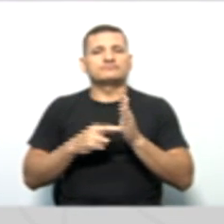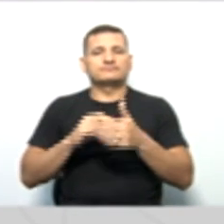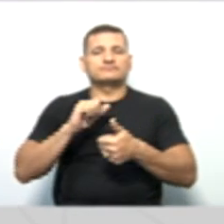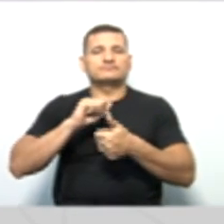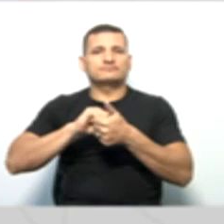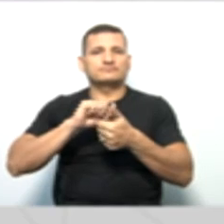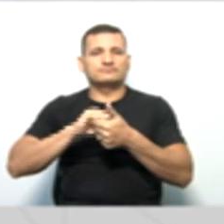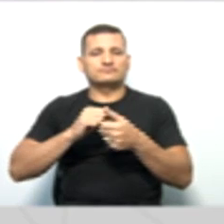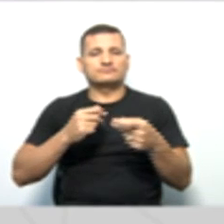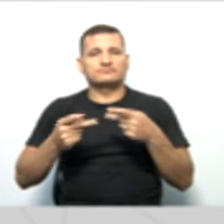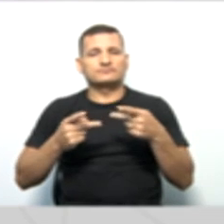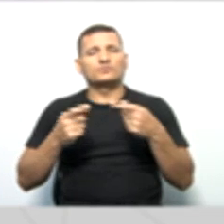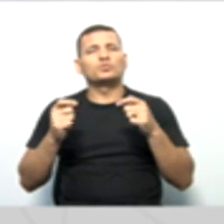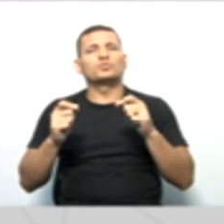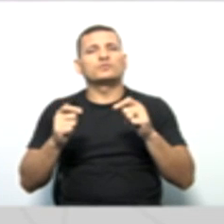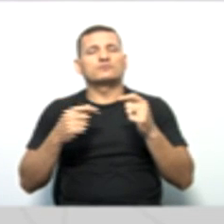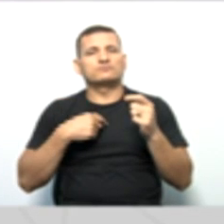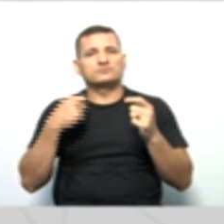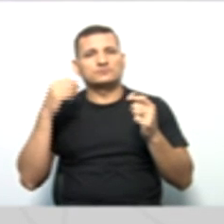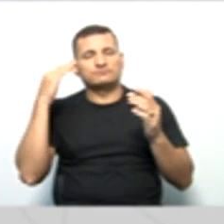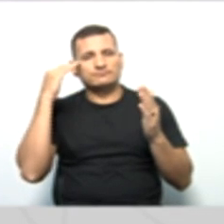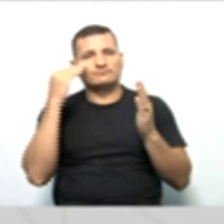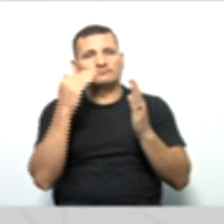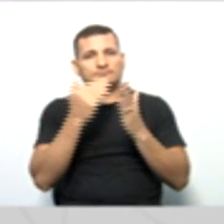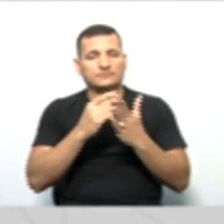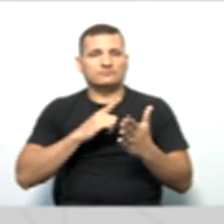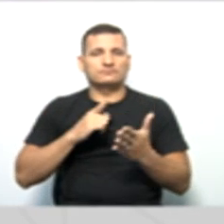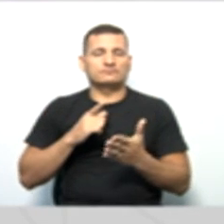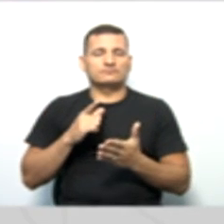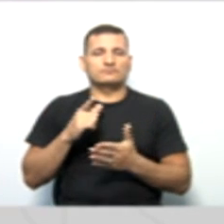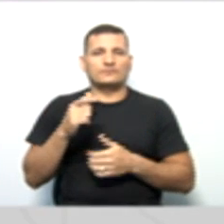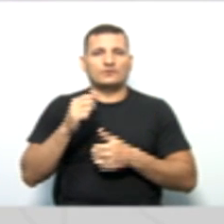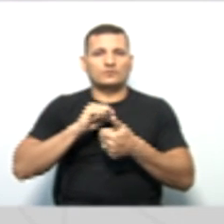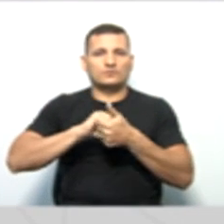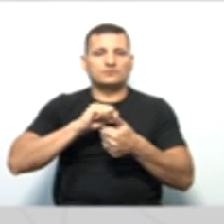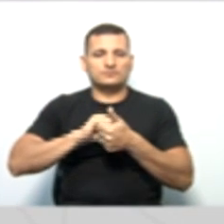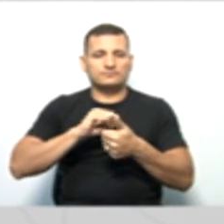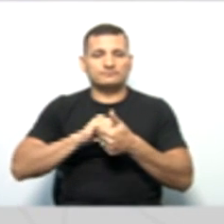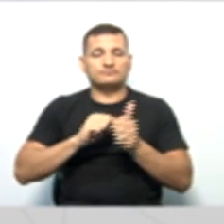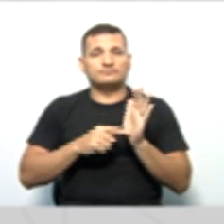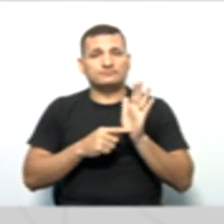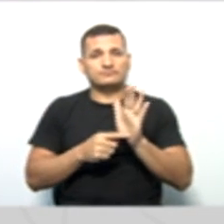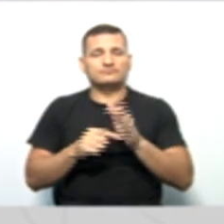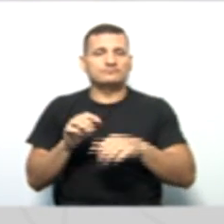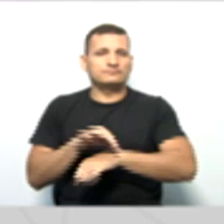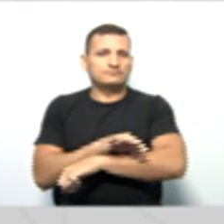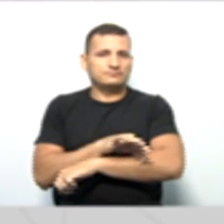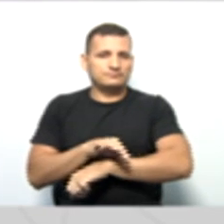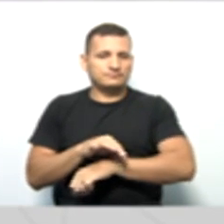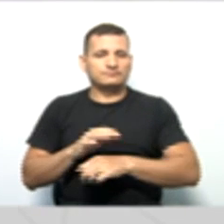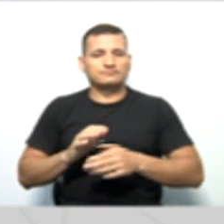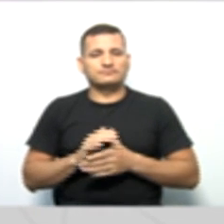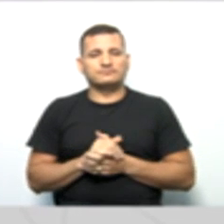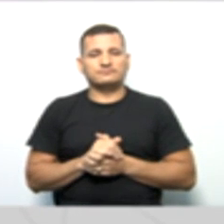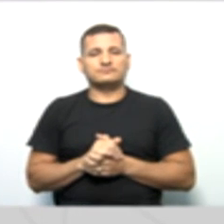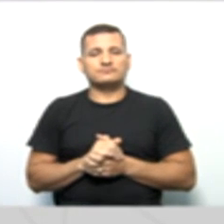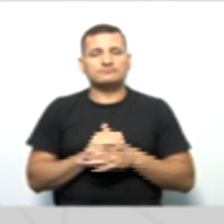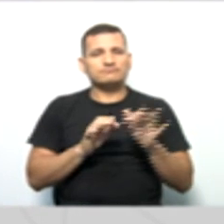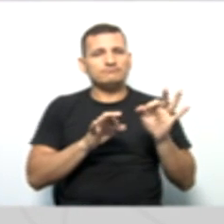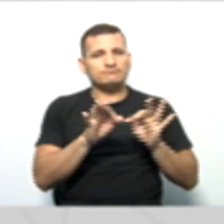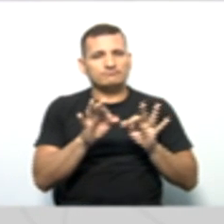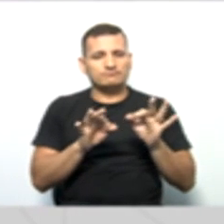qualidade, tá? O que eu tenho que seguir para poder ter qualidade? Exibir uma arquitetura, a gente já falou isso, né? Ser